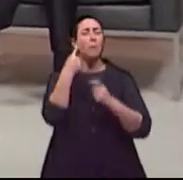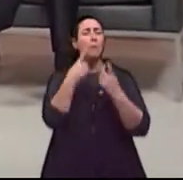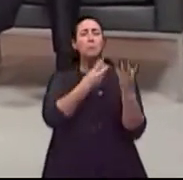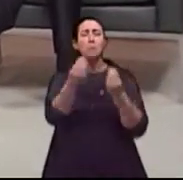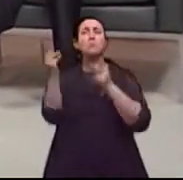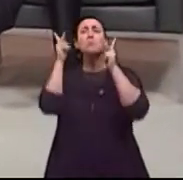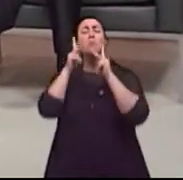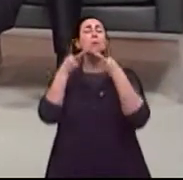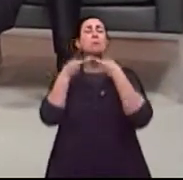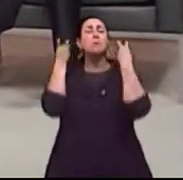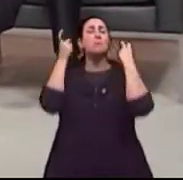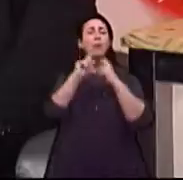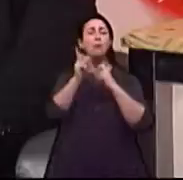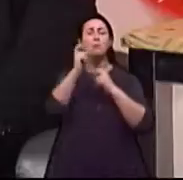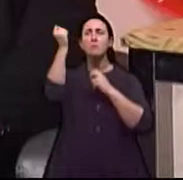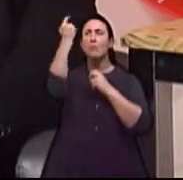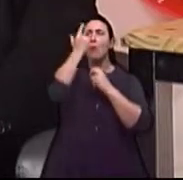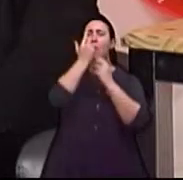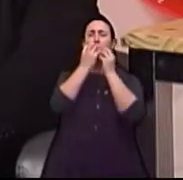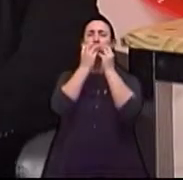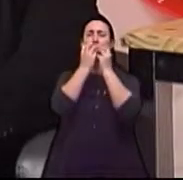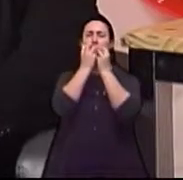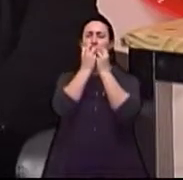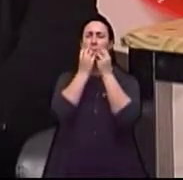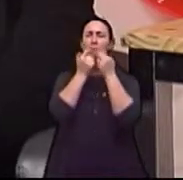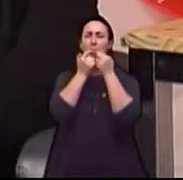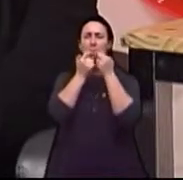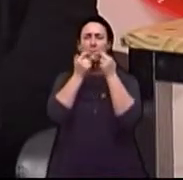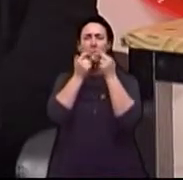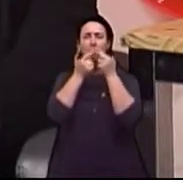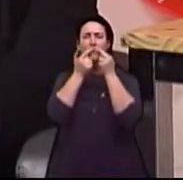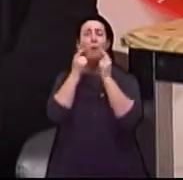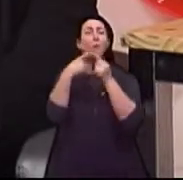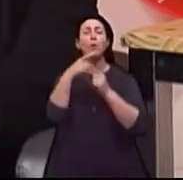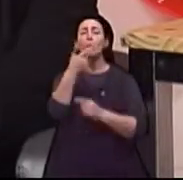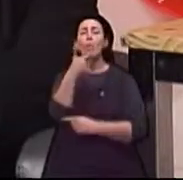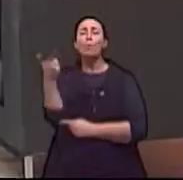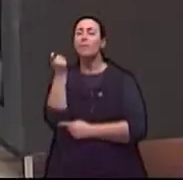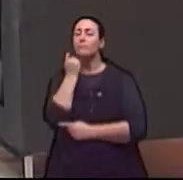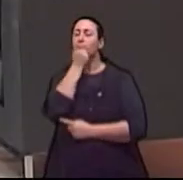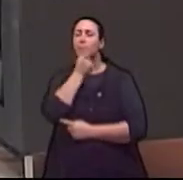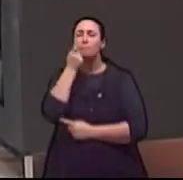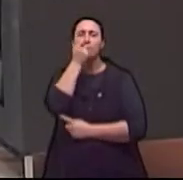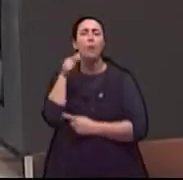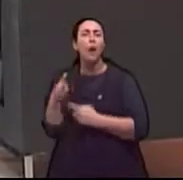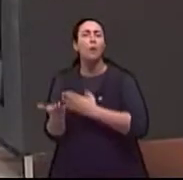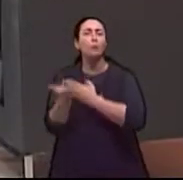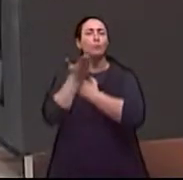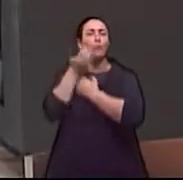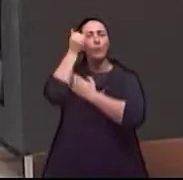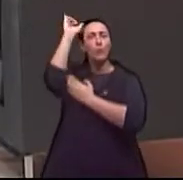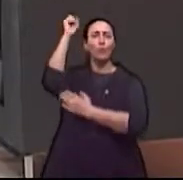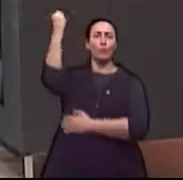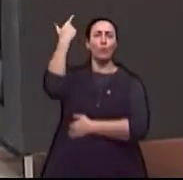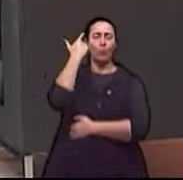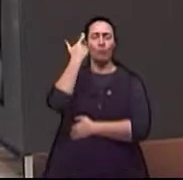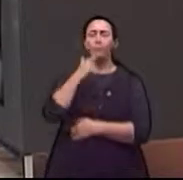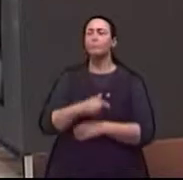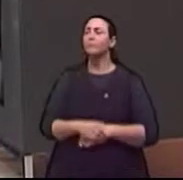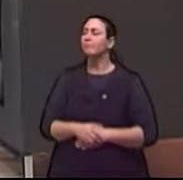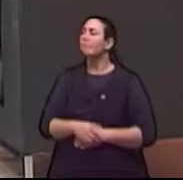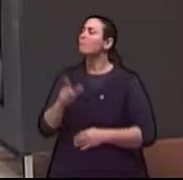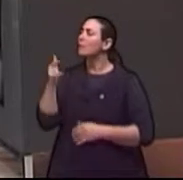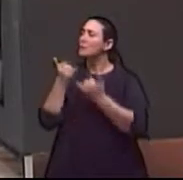surgem por causa do excesso de exposição ao sol sem um devido protetor labial Doutor e a questão de uma